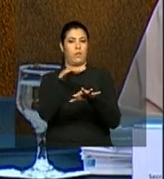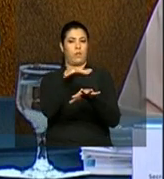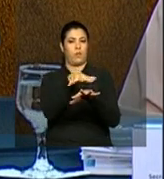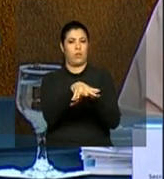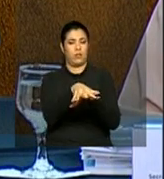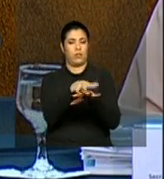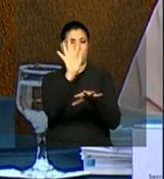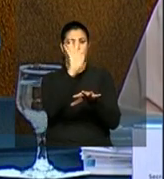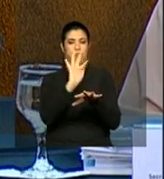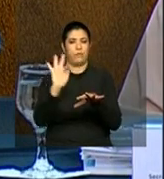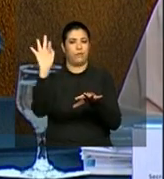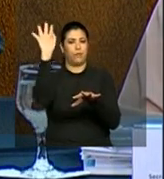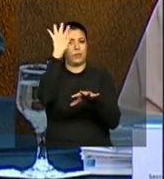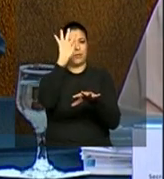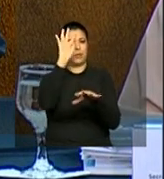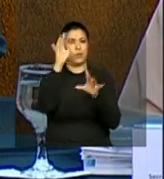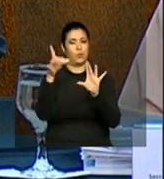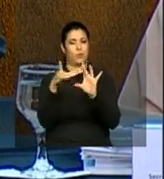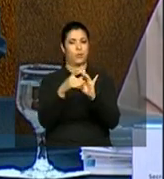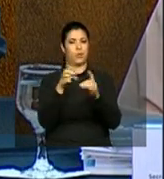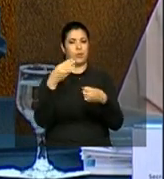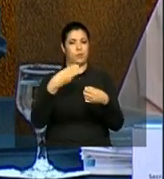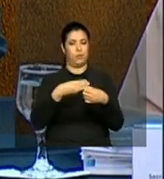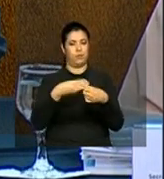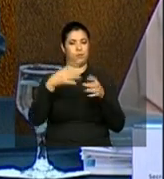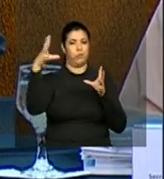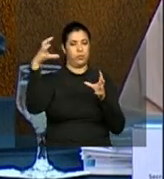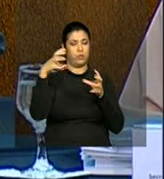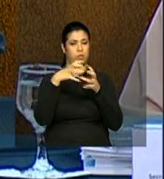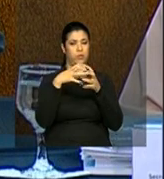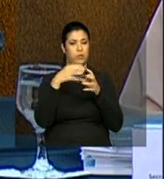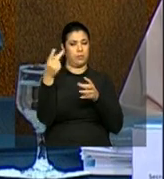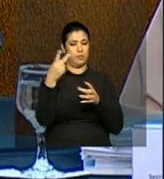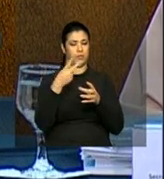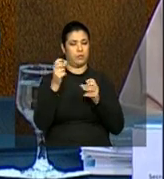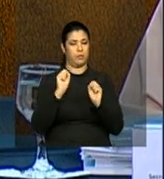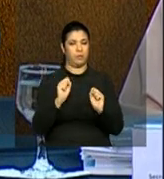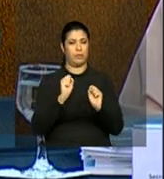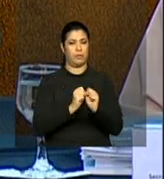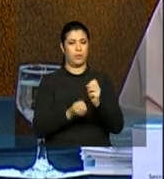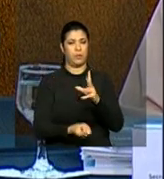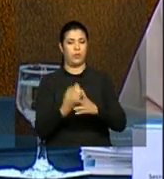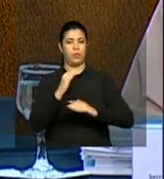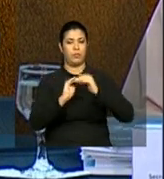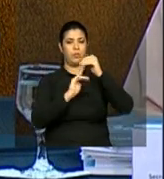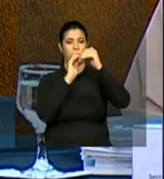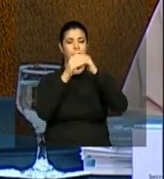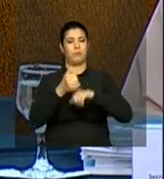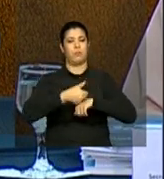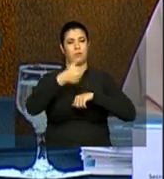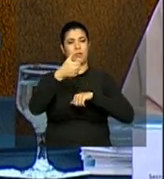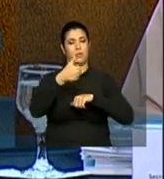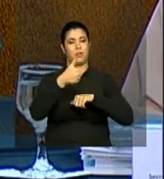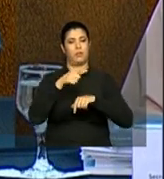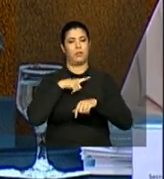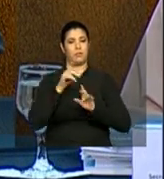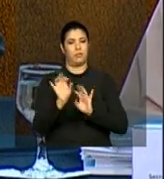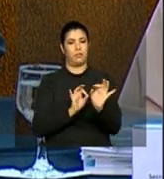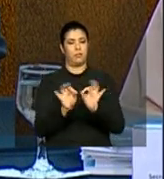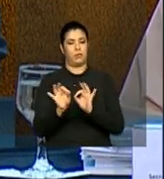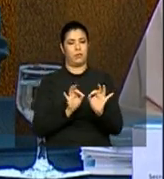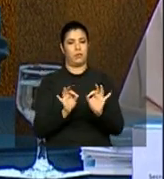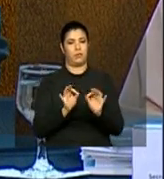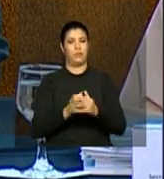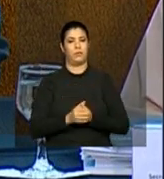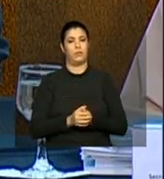União, estado e município pode e será o fruto que a gente espera pro futuro em termos do planejamento.